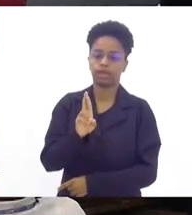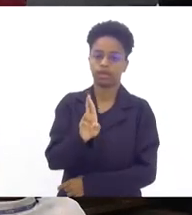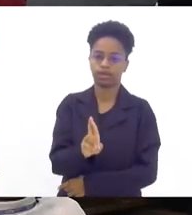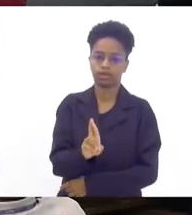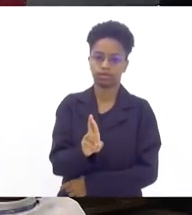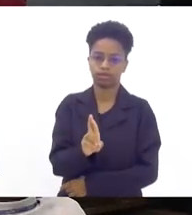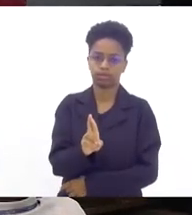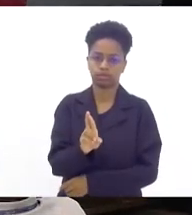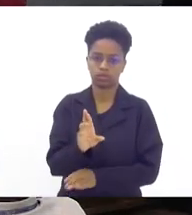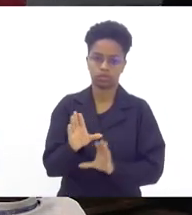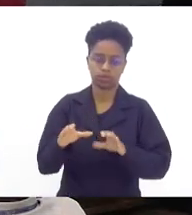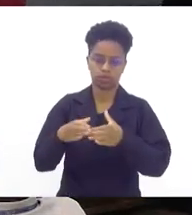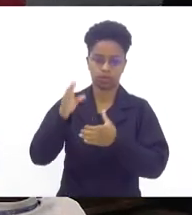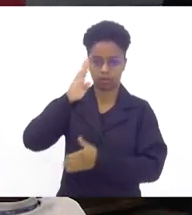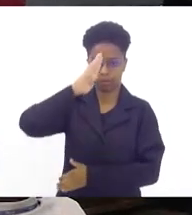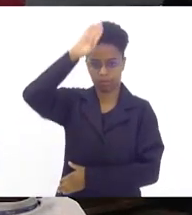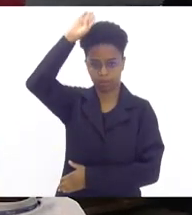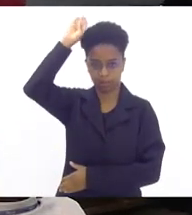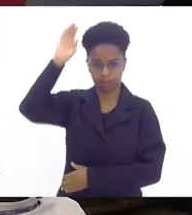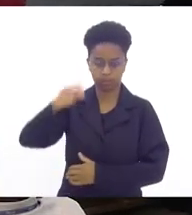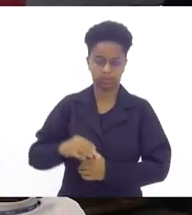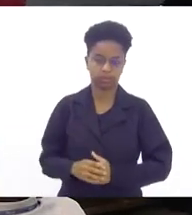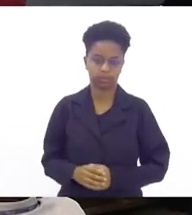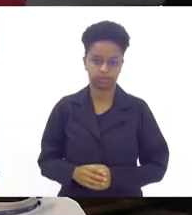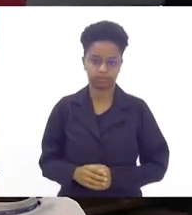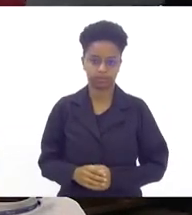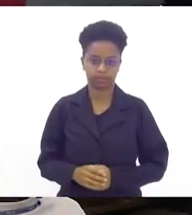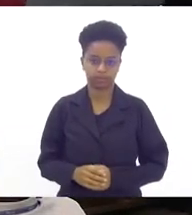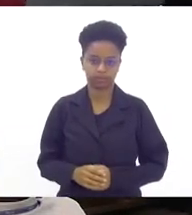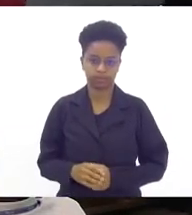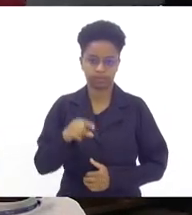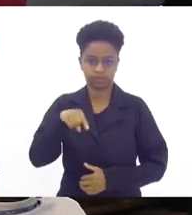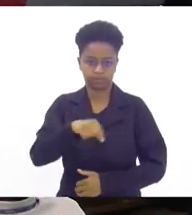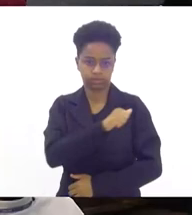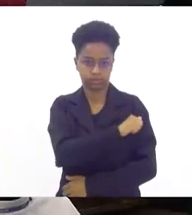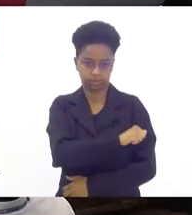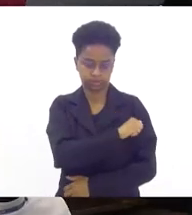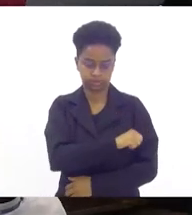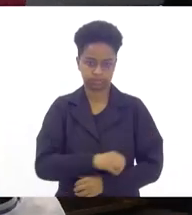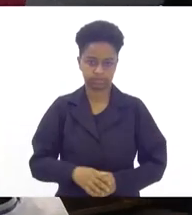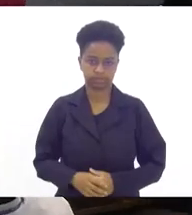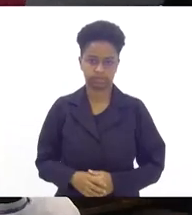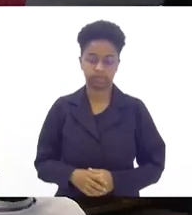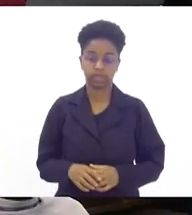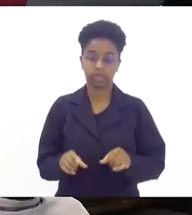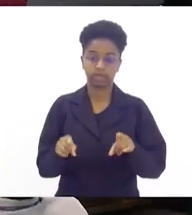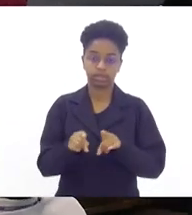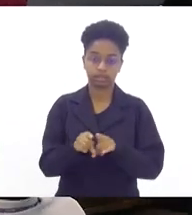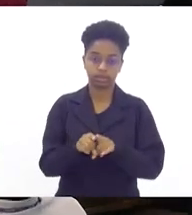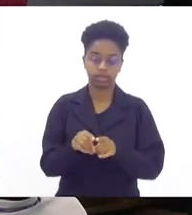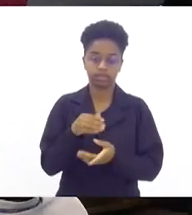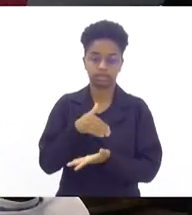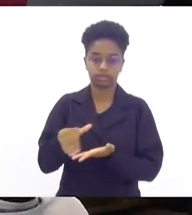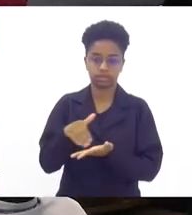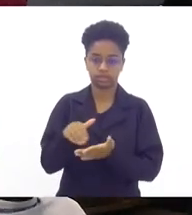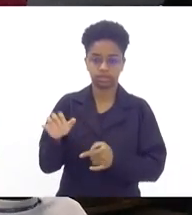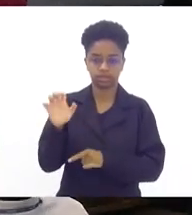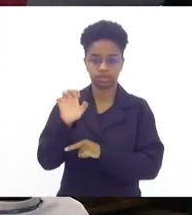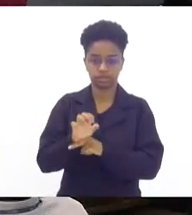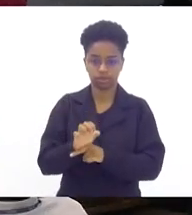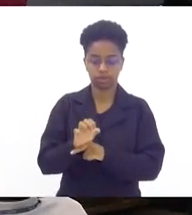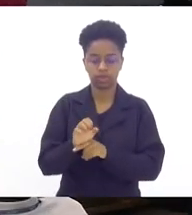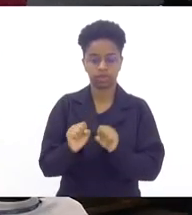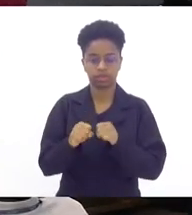corpo de bombeiro Militar do Estado do Rio de Janeiro e da Secretaria de Estado de